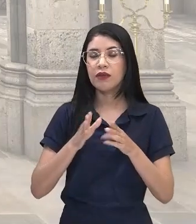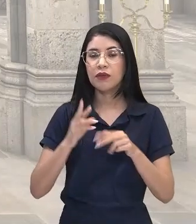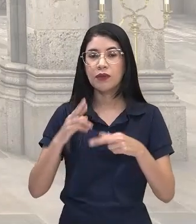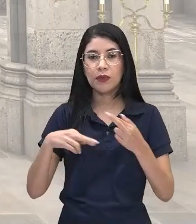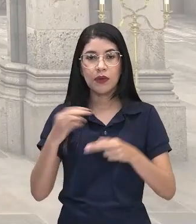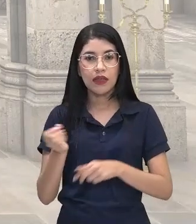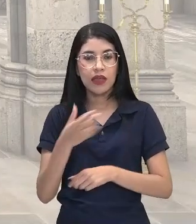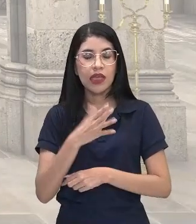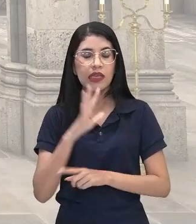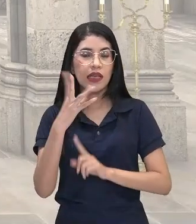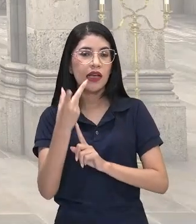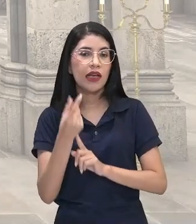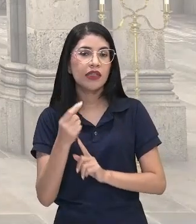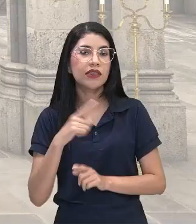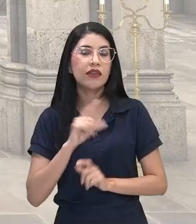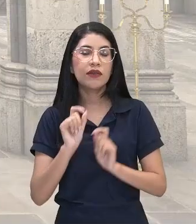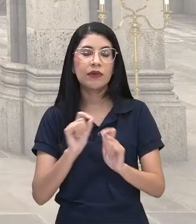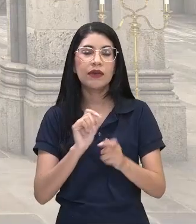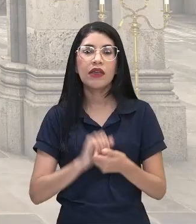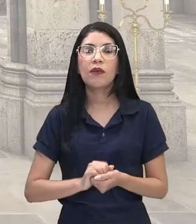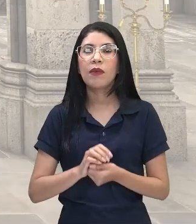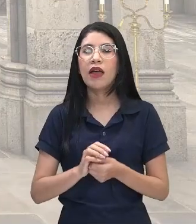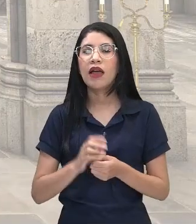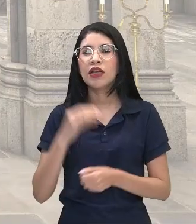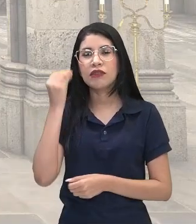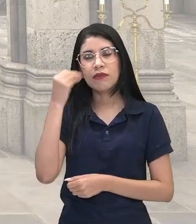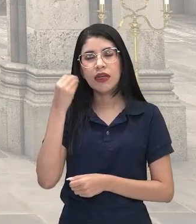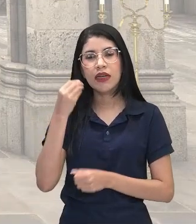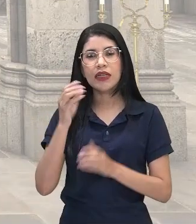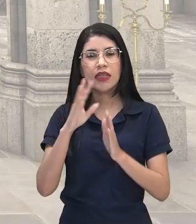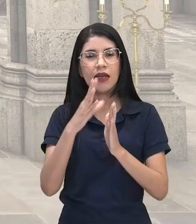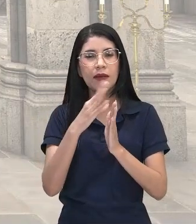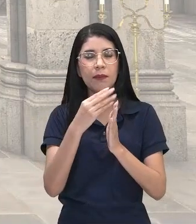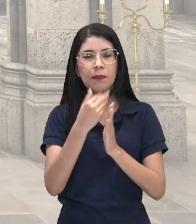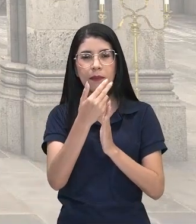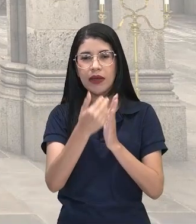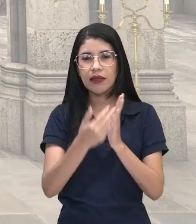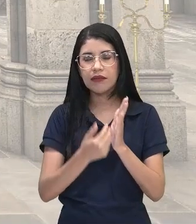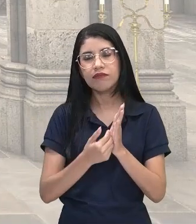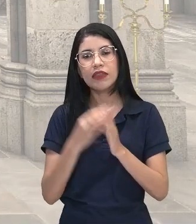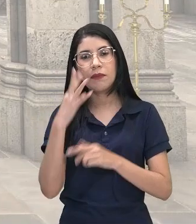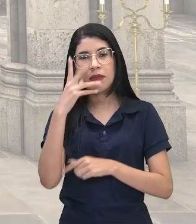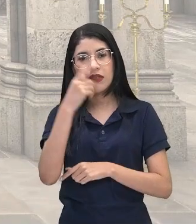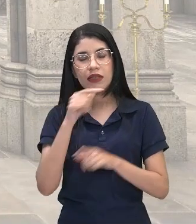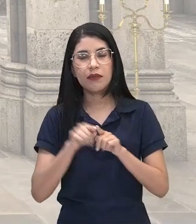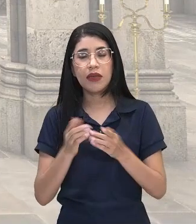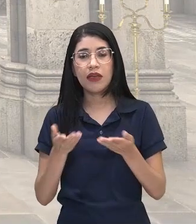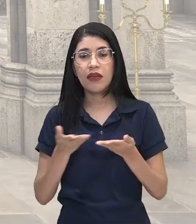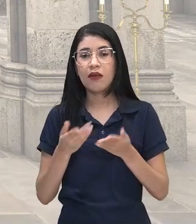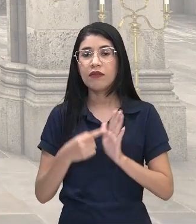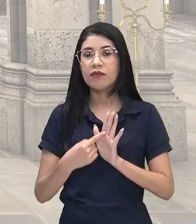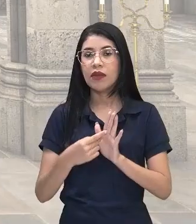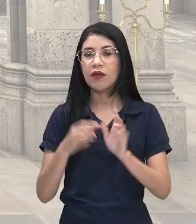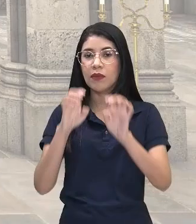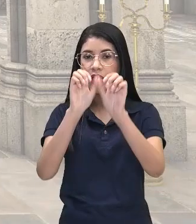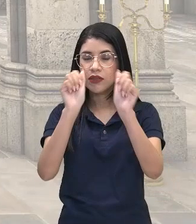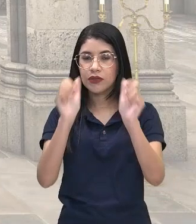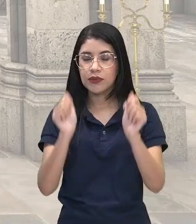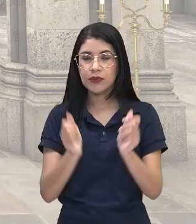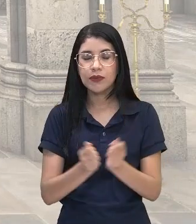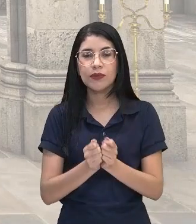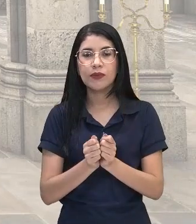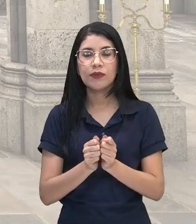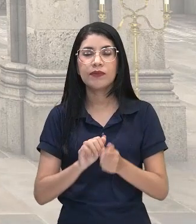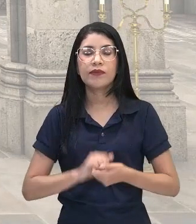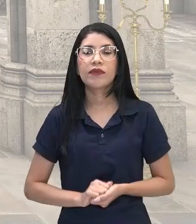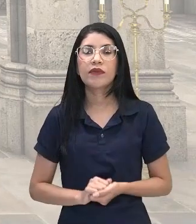começou a ter uma experiência estética. E vamos mostrar aqui para vocês uma escultura desse período, que é a Pietà, que